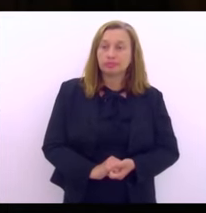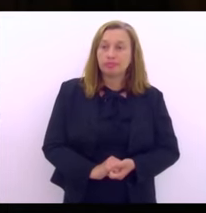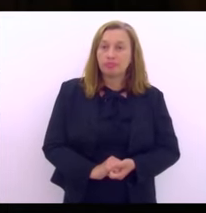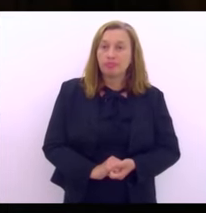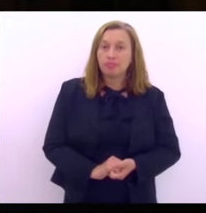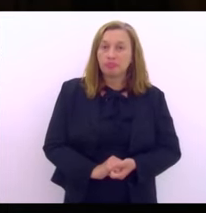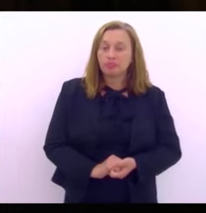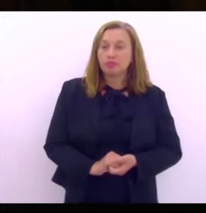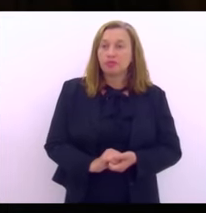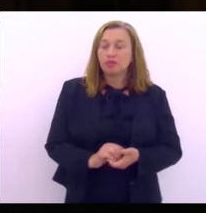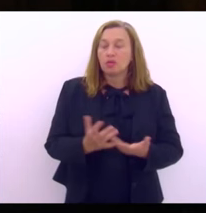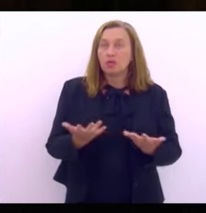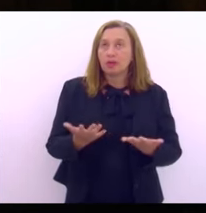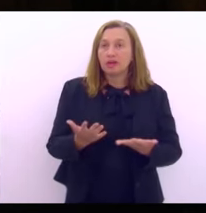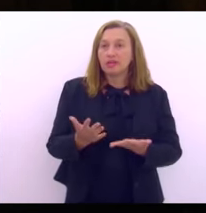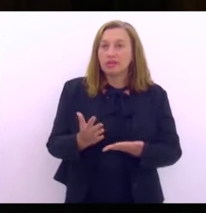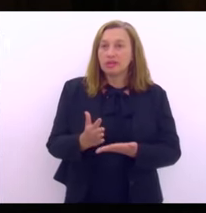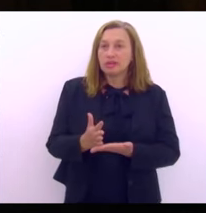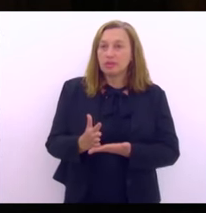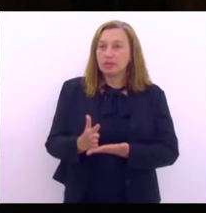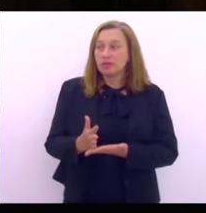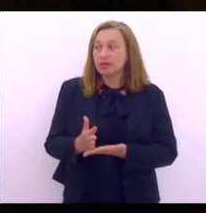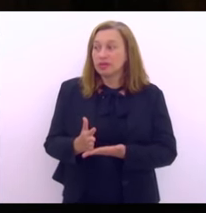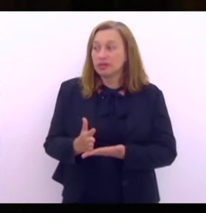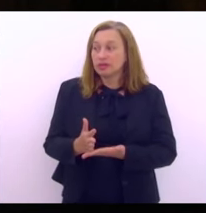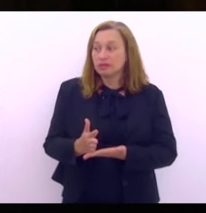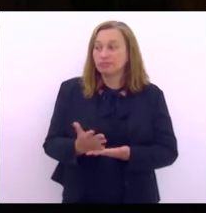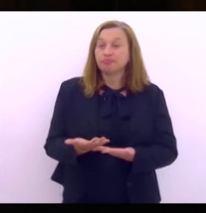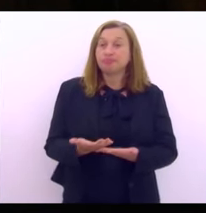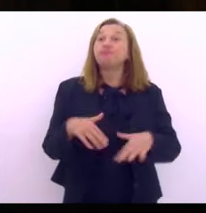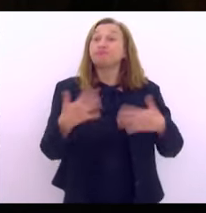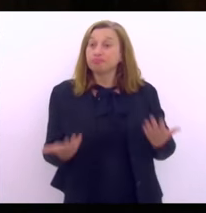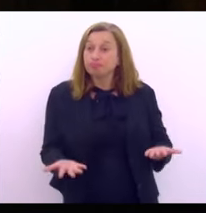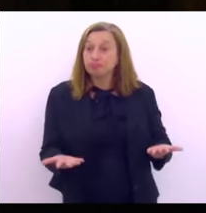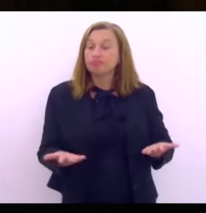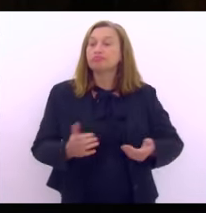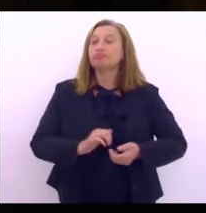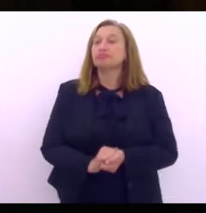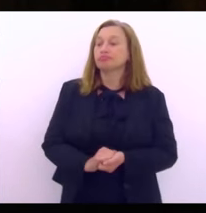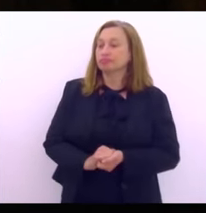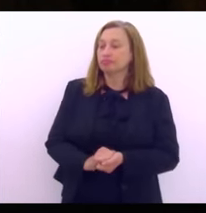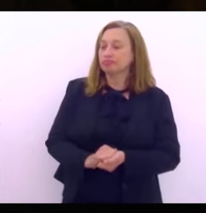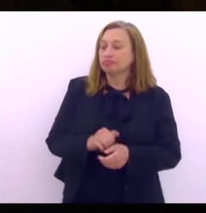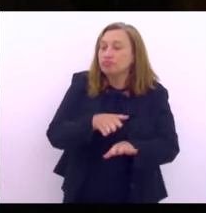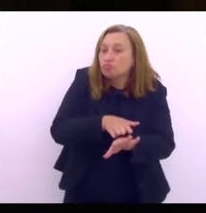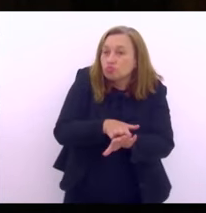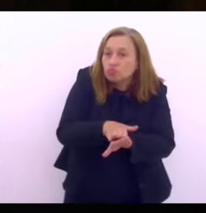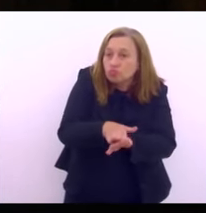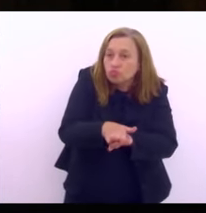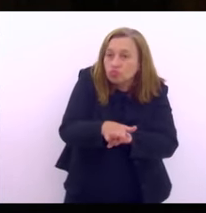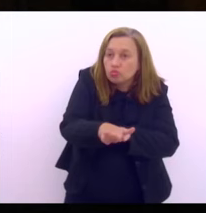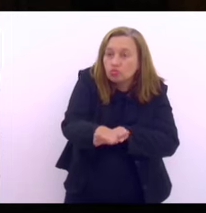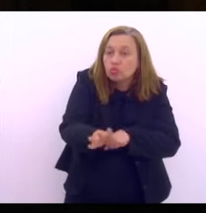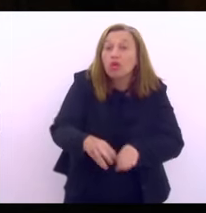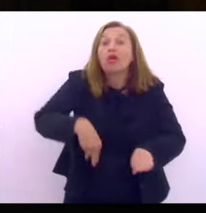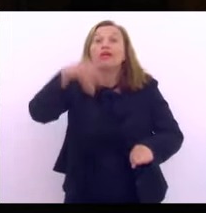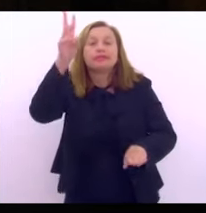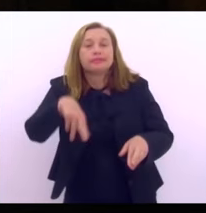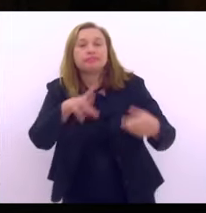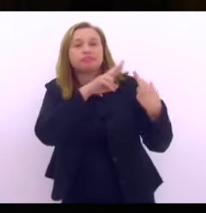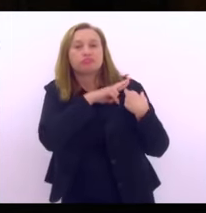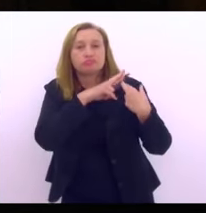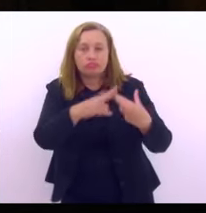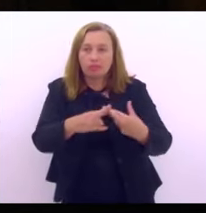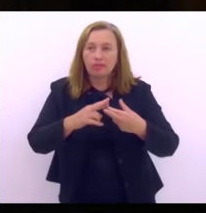fazendo o serviço de recapeamento. Então, aqui fica a minha pergunta. De quem é a